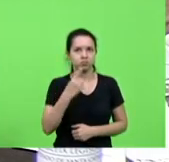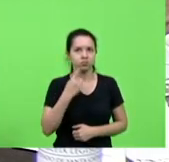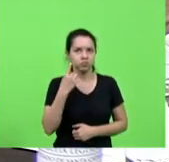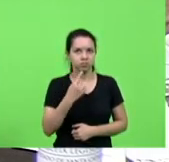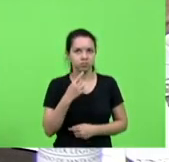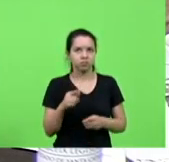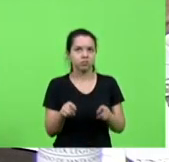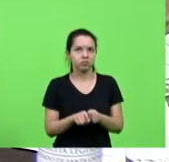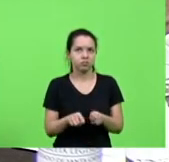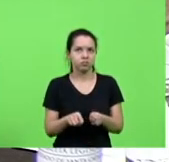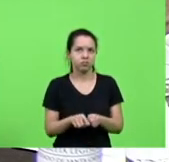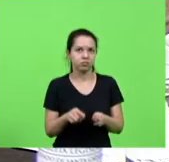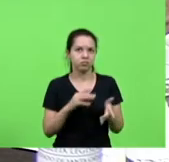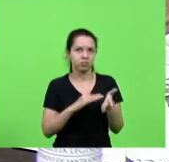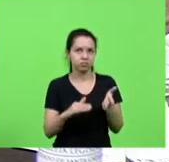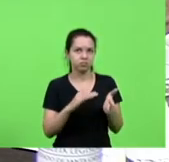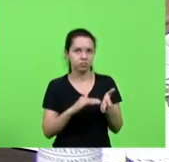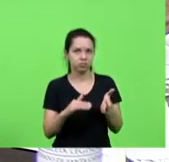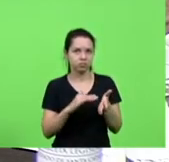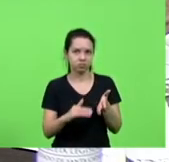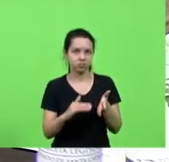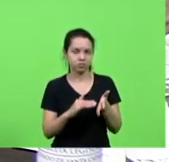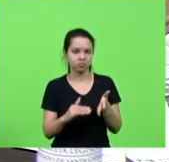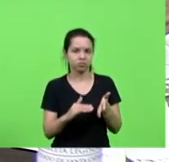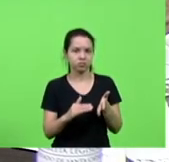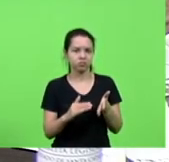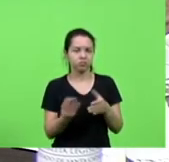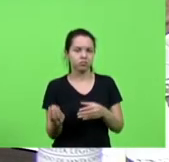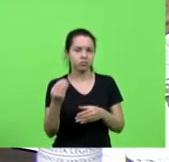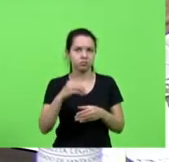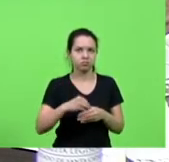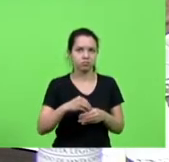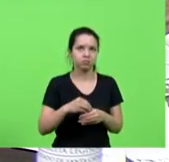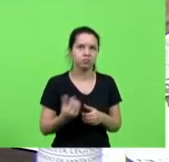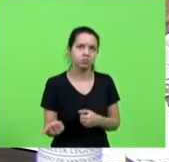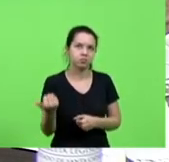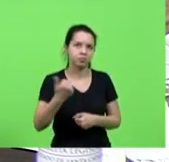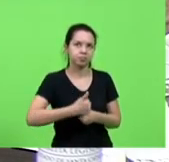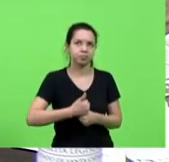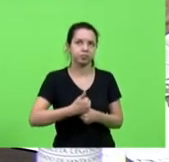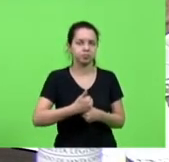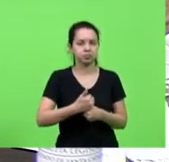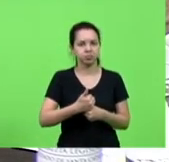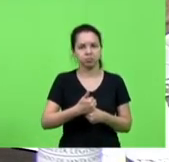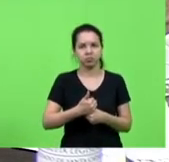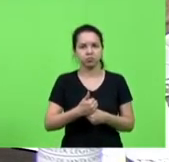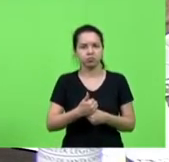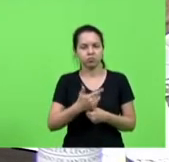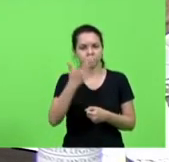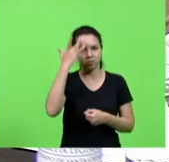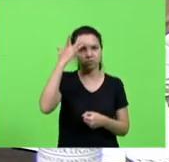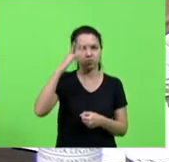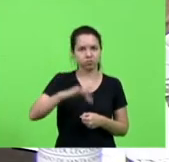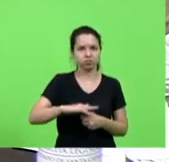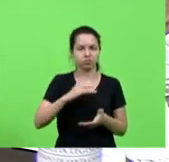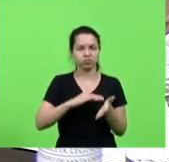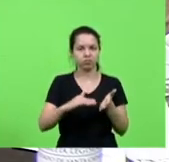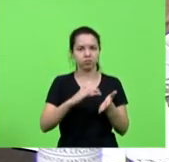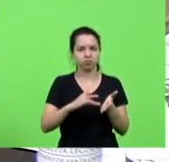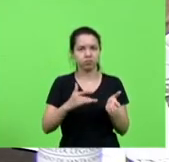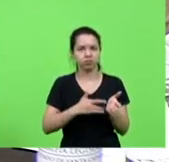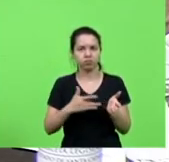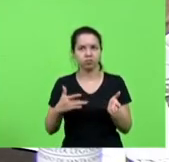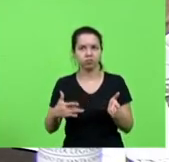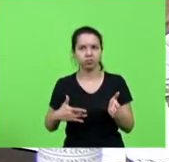então, secretária interina, eu poderia dizer, sei lá, foi titular da Secretaria de Saúde,